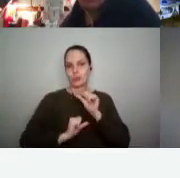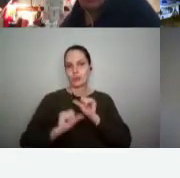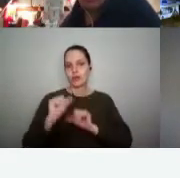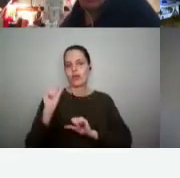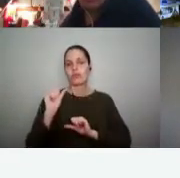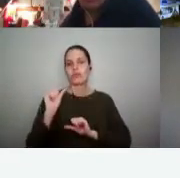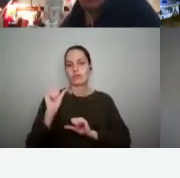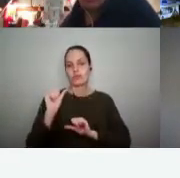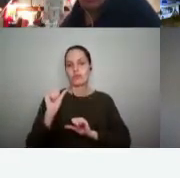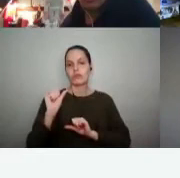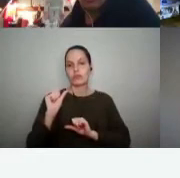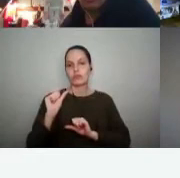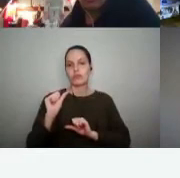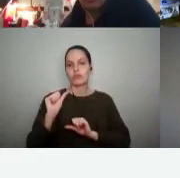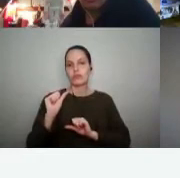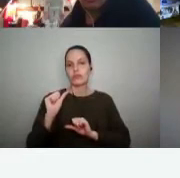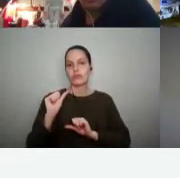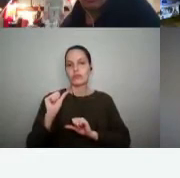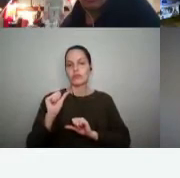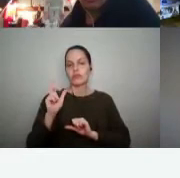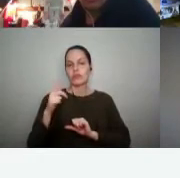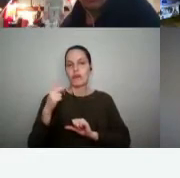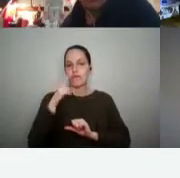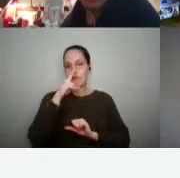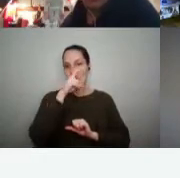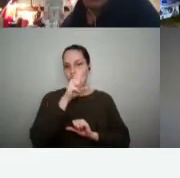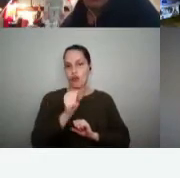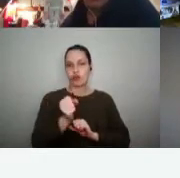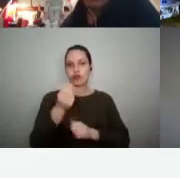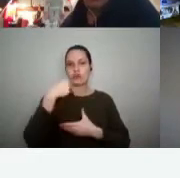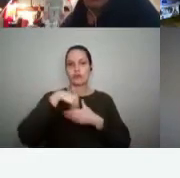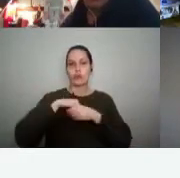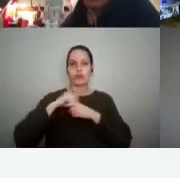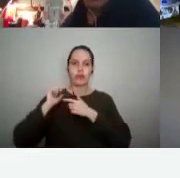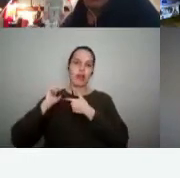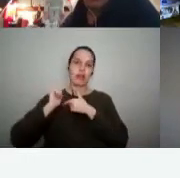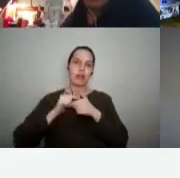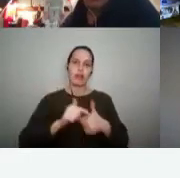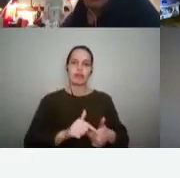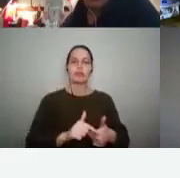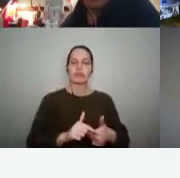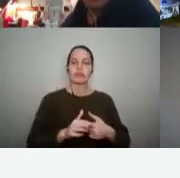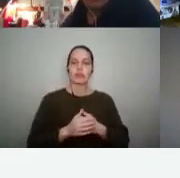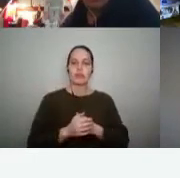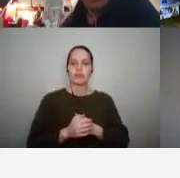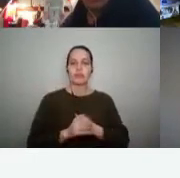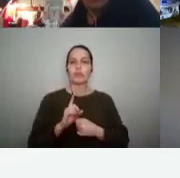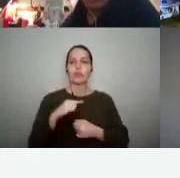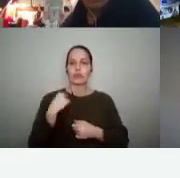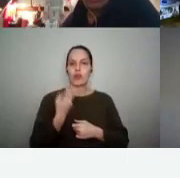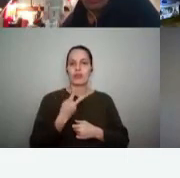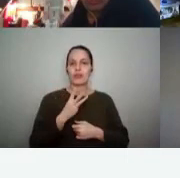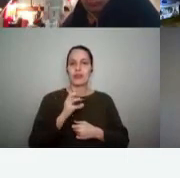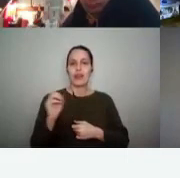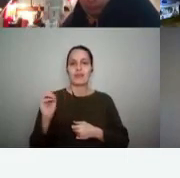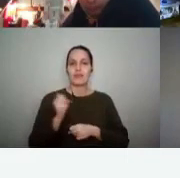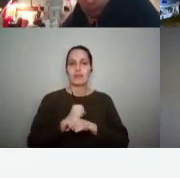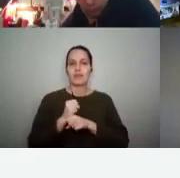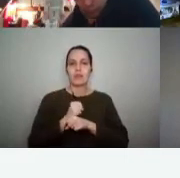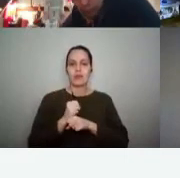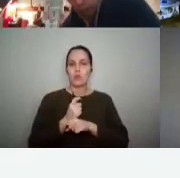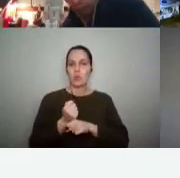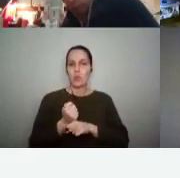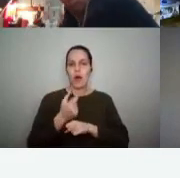e que, digamos assim, é tão forte na nossa tradição, né? Como eu disse, nós temos quase 300 anos de pensamento